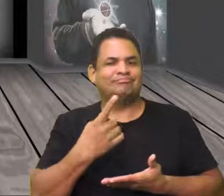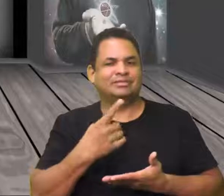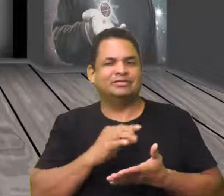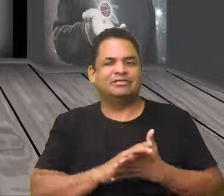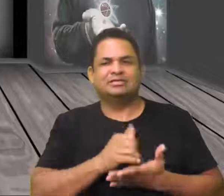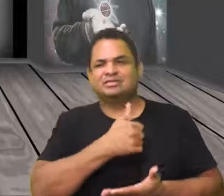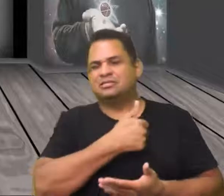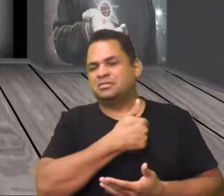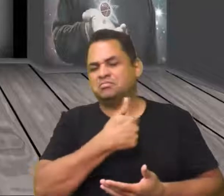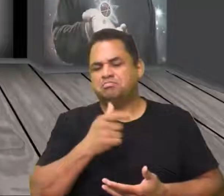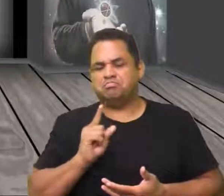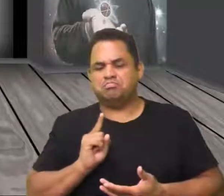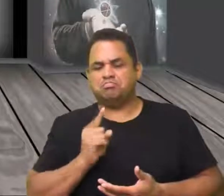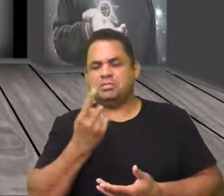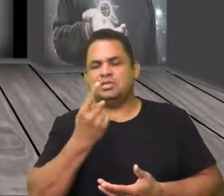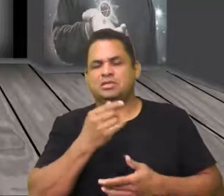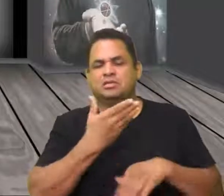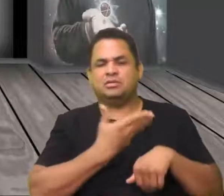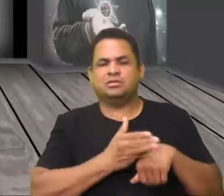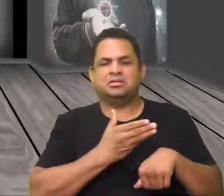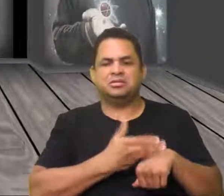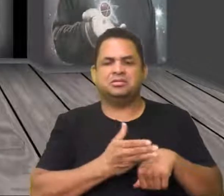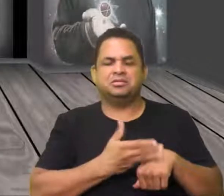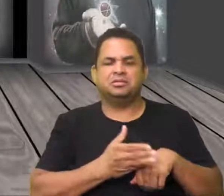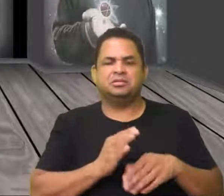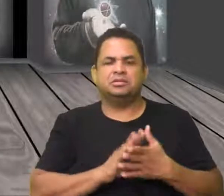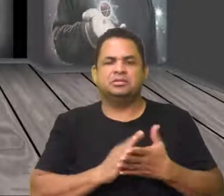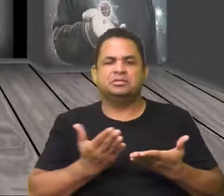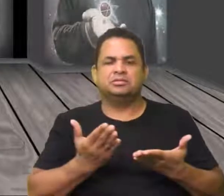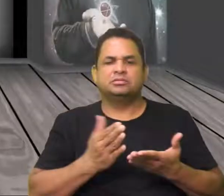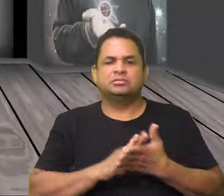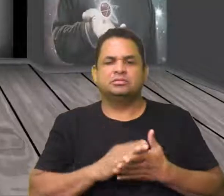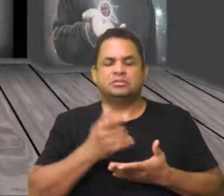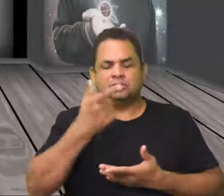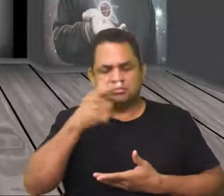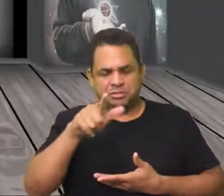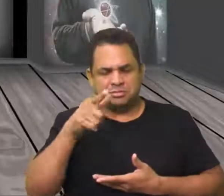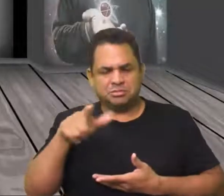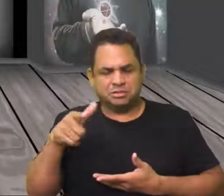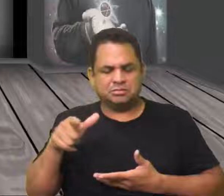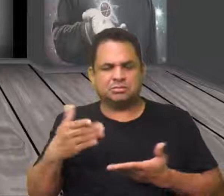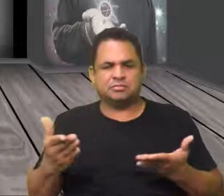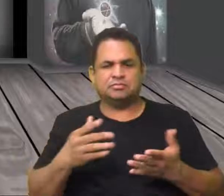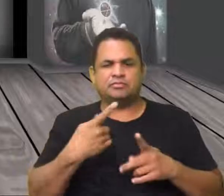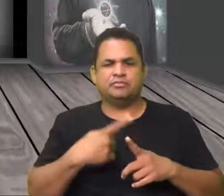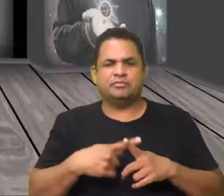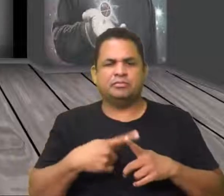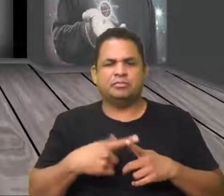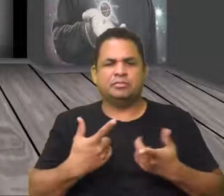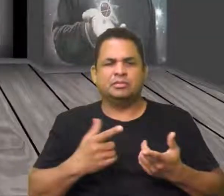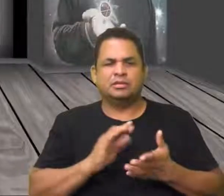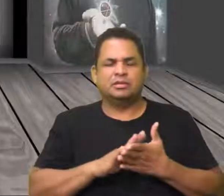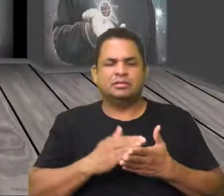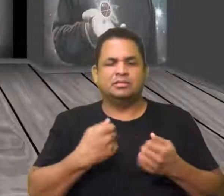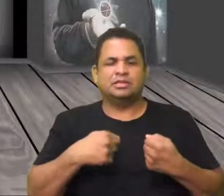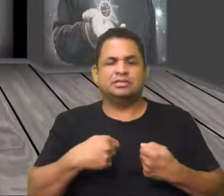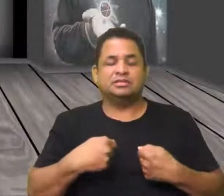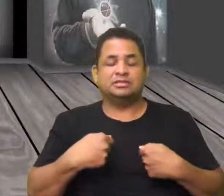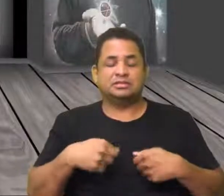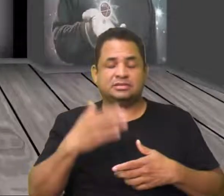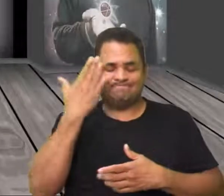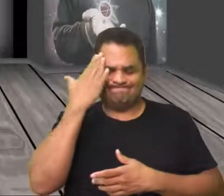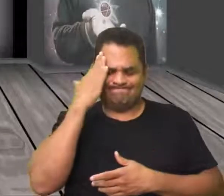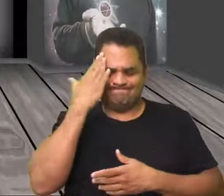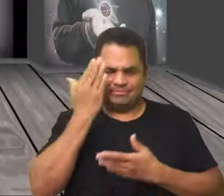exercícios. Isso aqui eu sempre repito e eu sou chato nisso mesmo. Por quê? É entender. É você entender